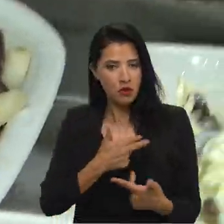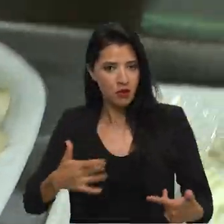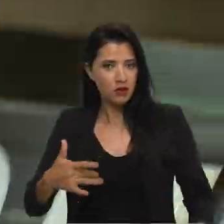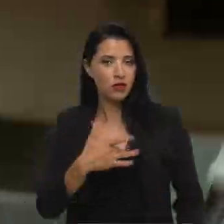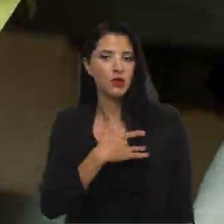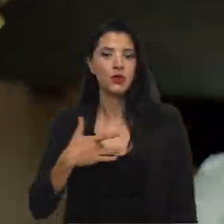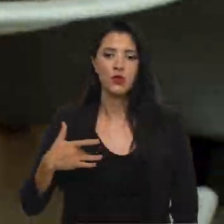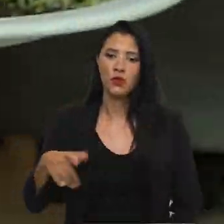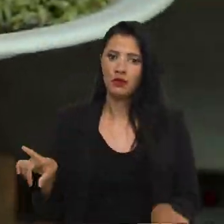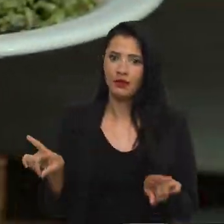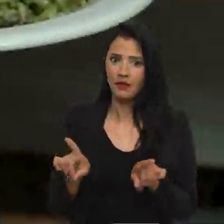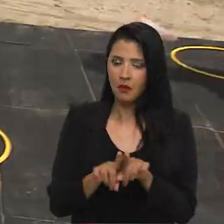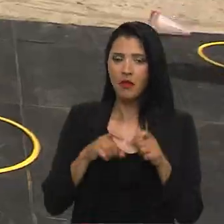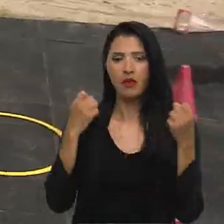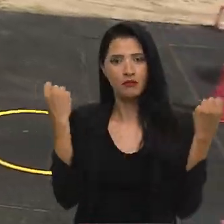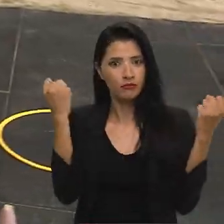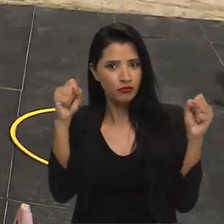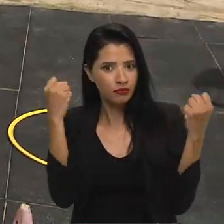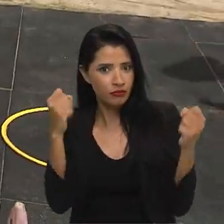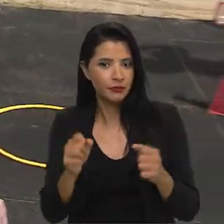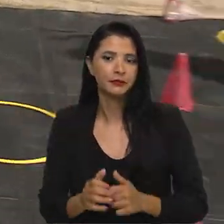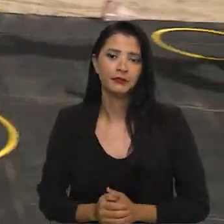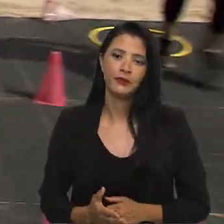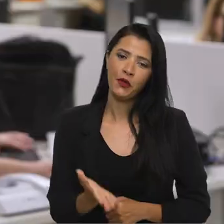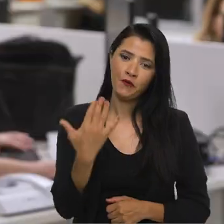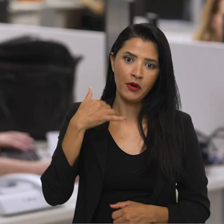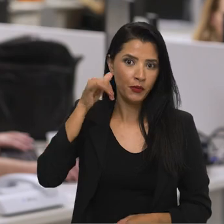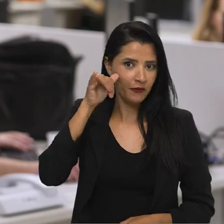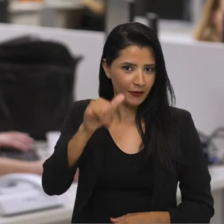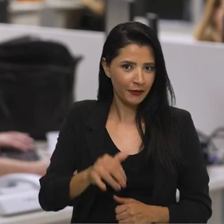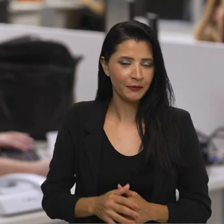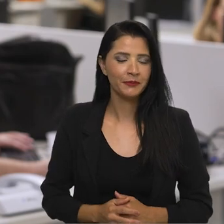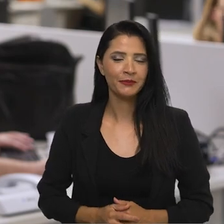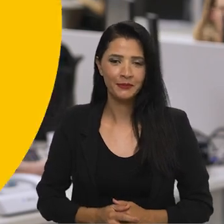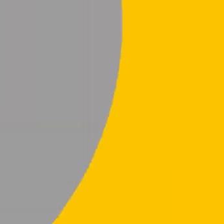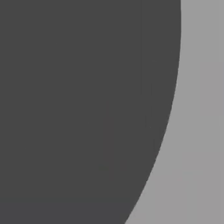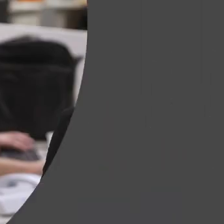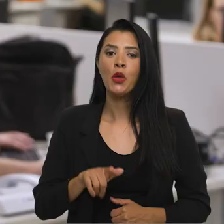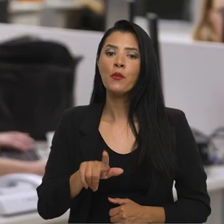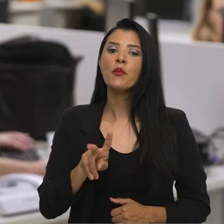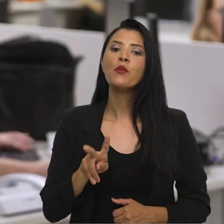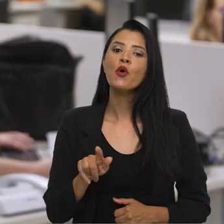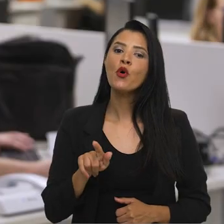uma alimentação saudável e praticar exercícios. Vamos nos prevenir.